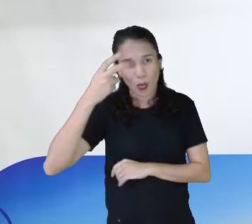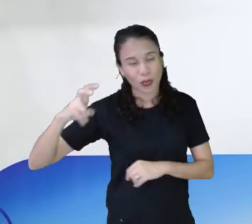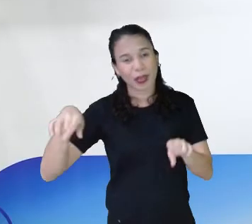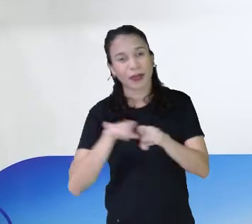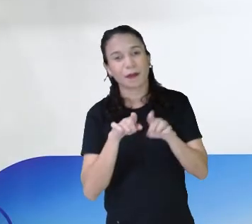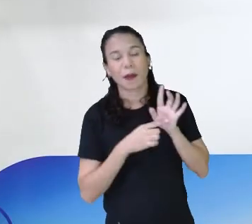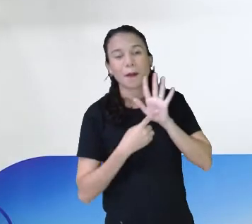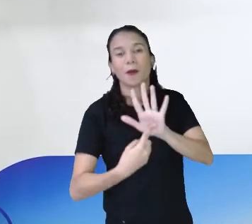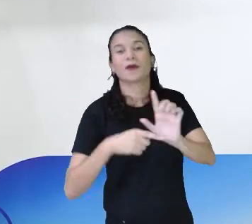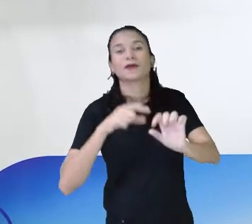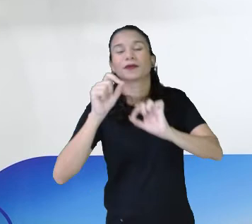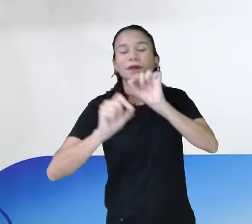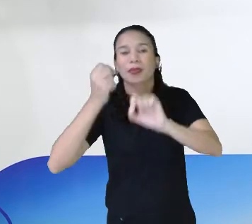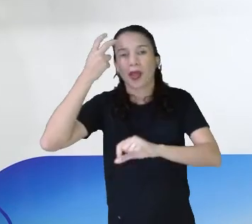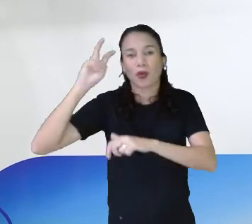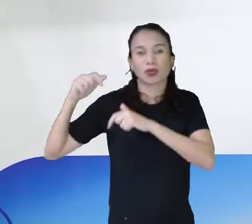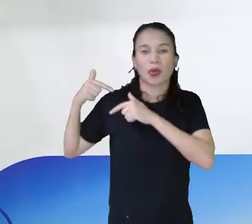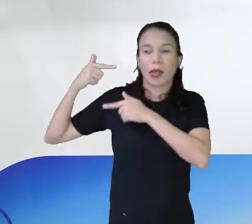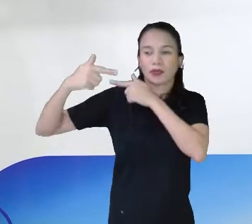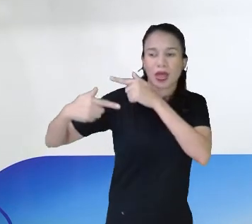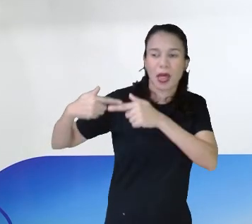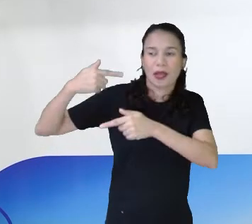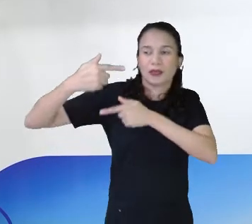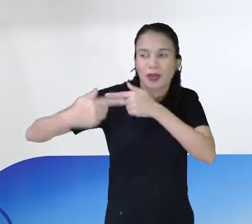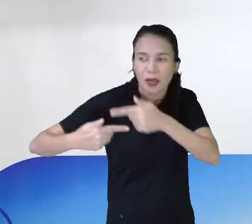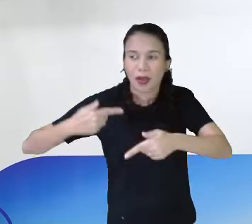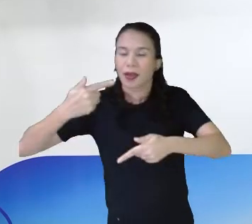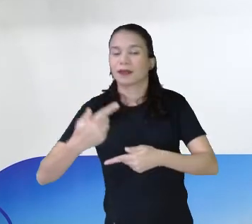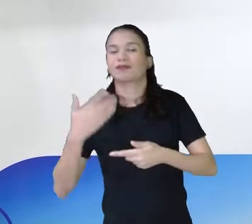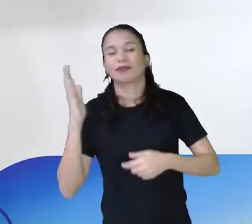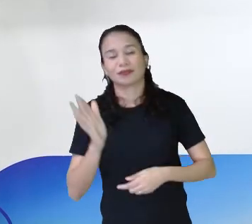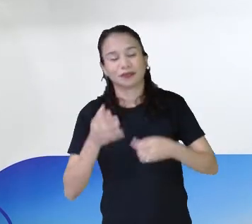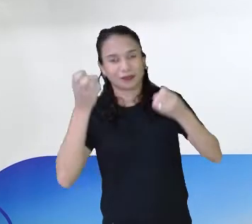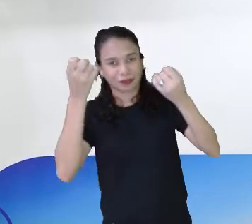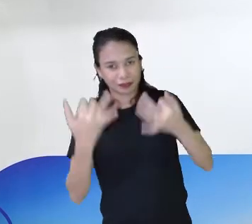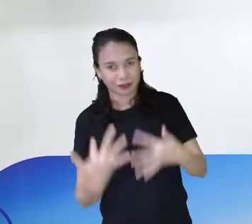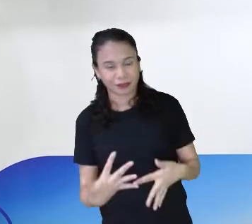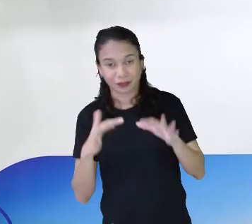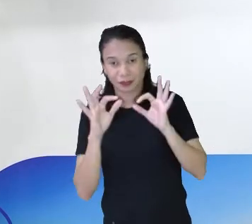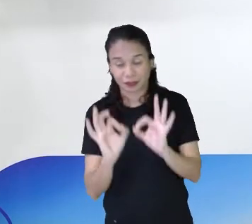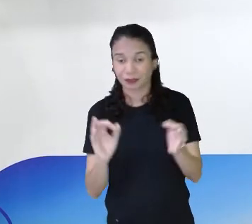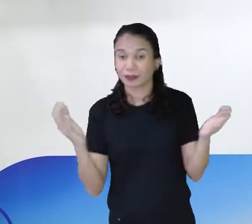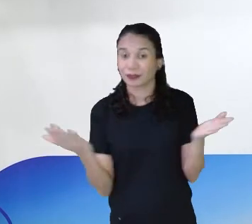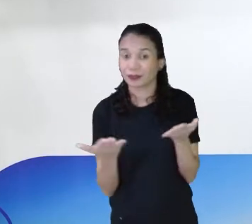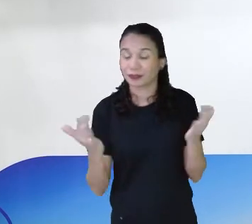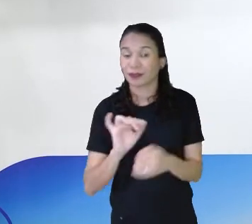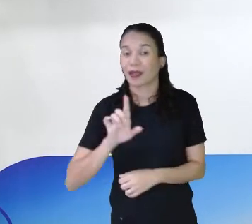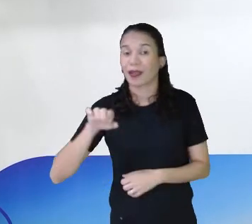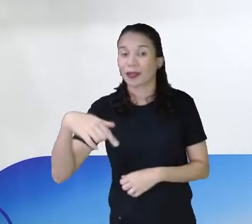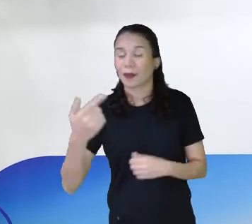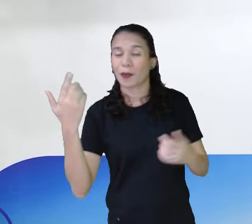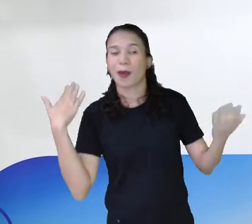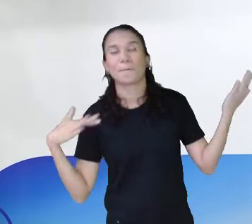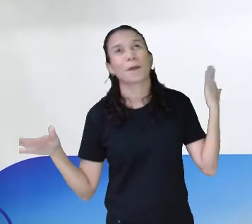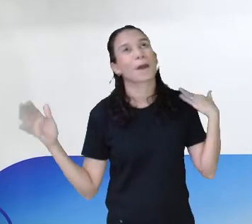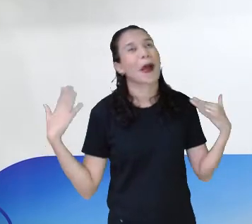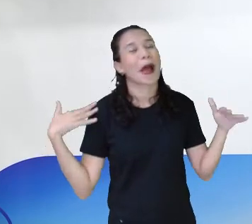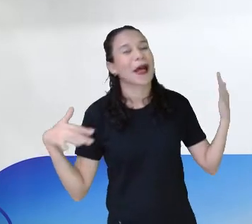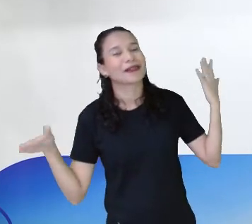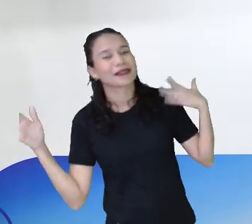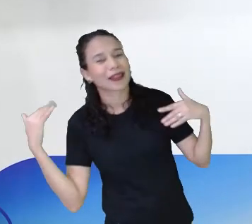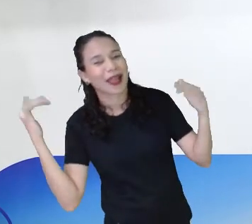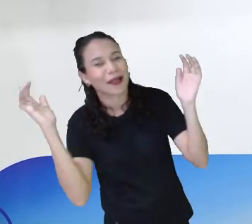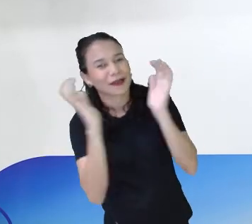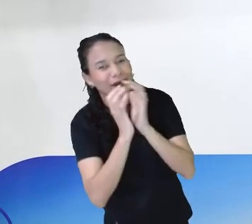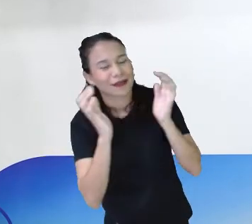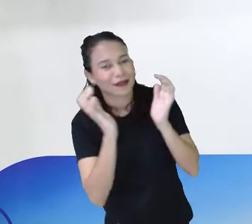transmite também a nossa cultura de geração para geração, como eu já falei. E aí, depois desse passear todinho pela